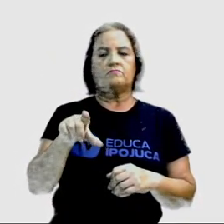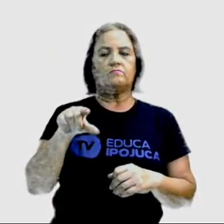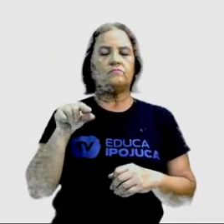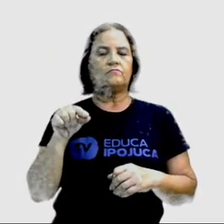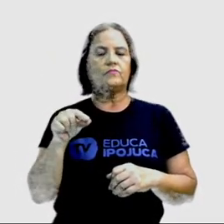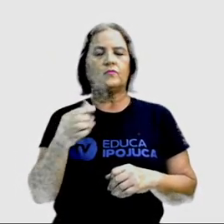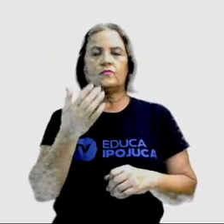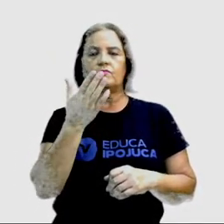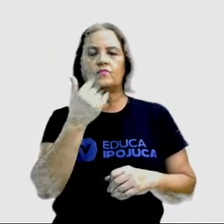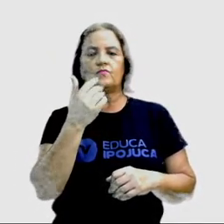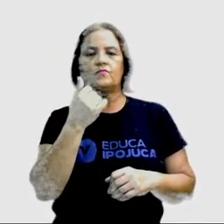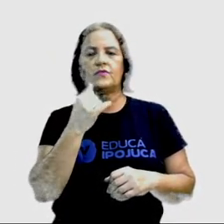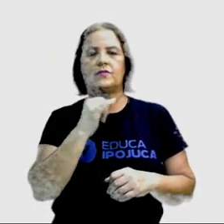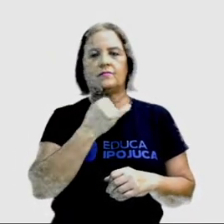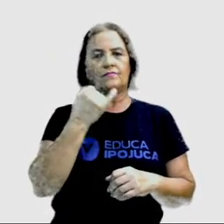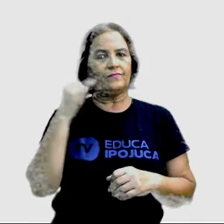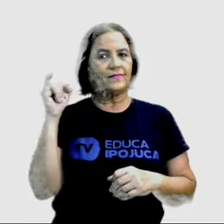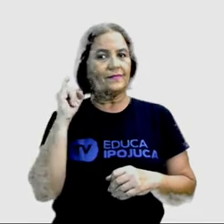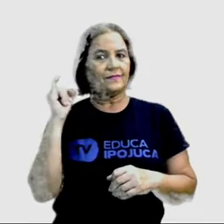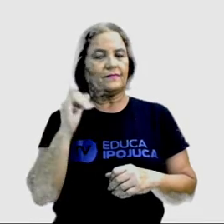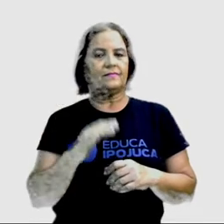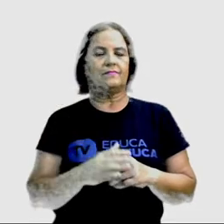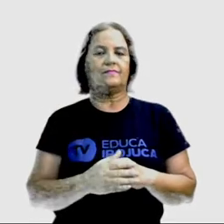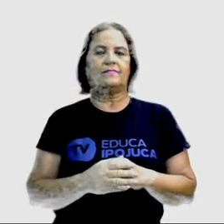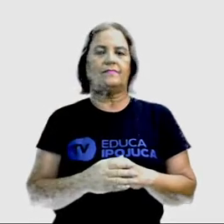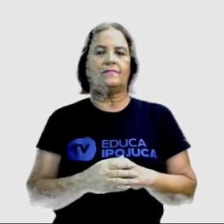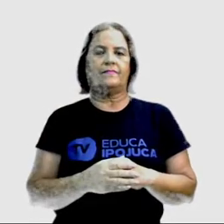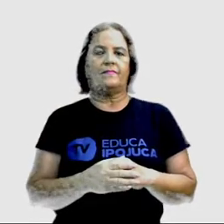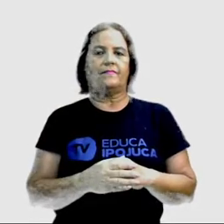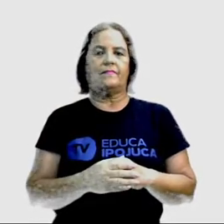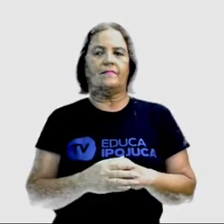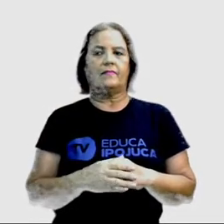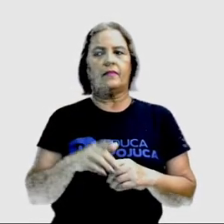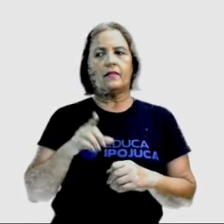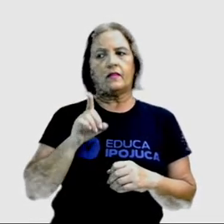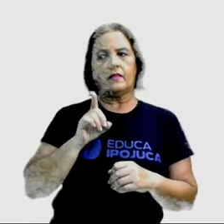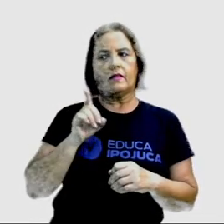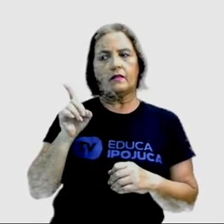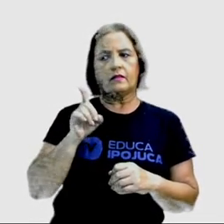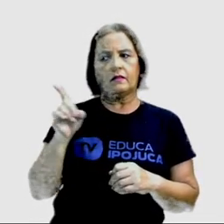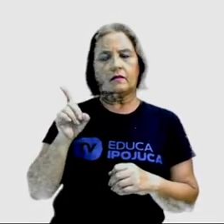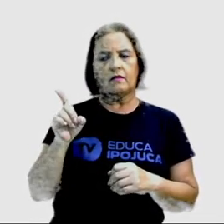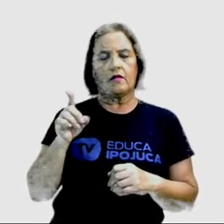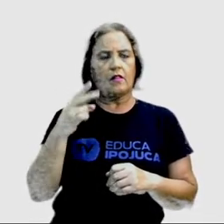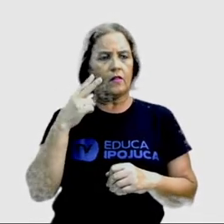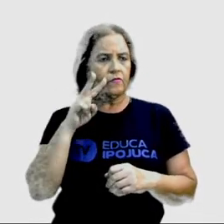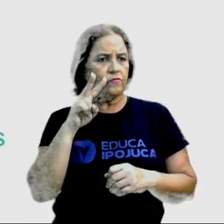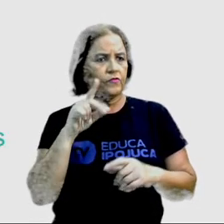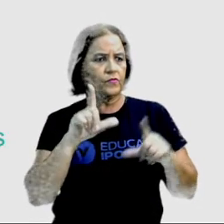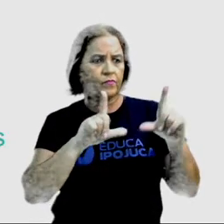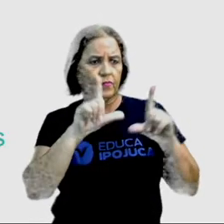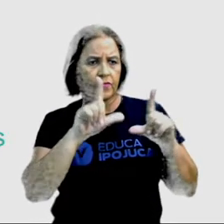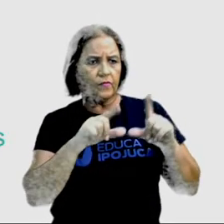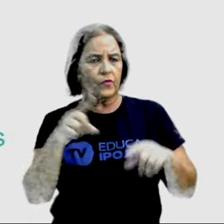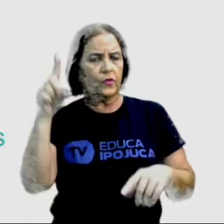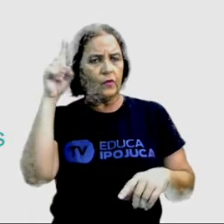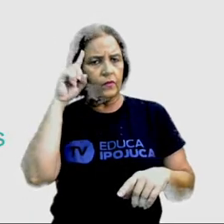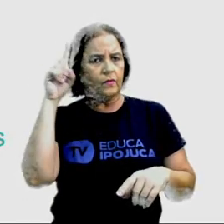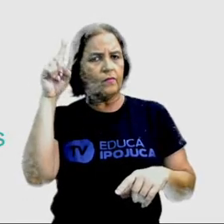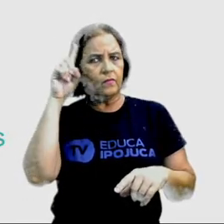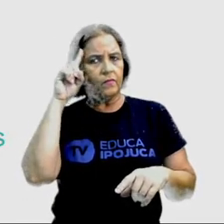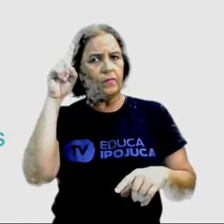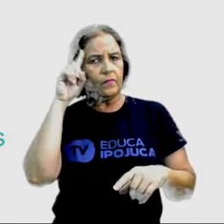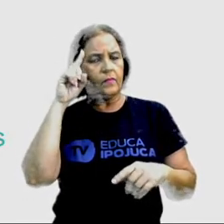10x watch tv every day e ela assistir TV todos os dias Bom